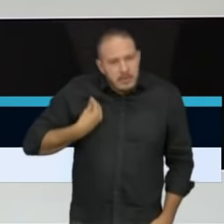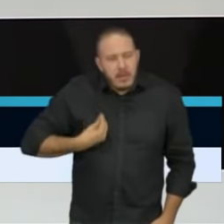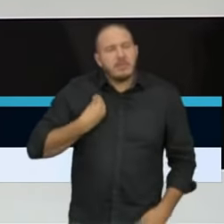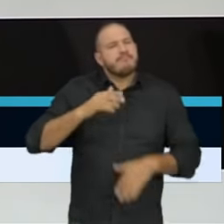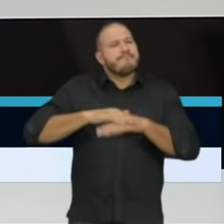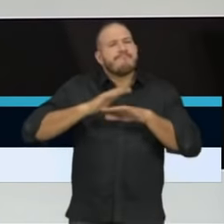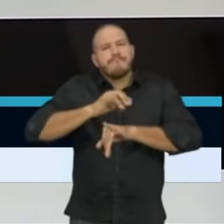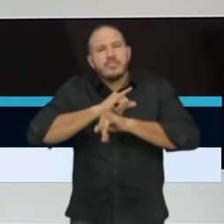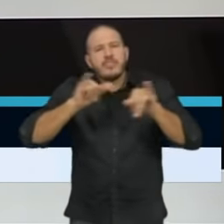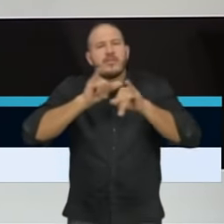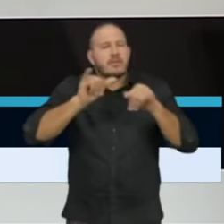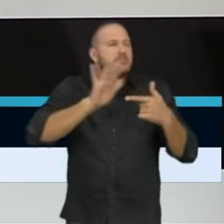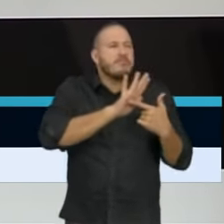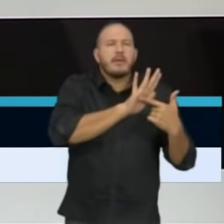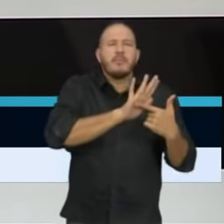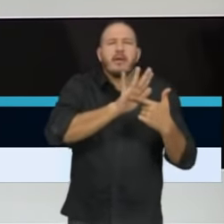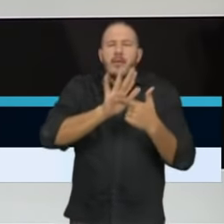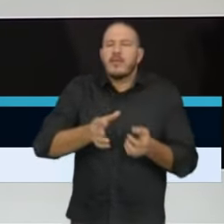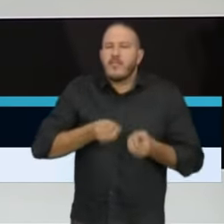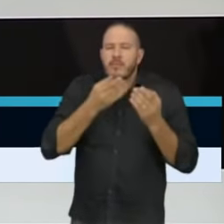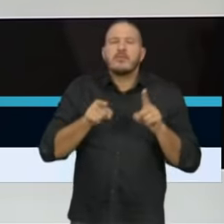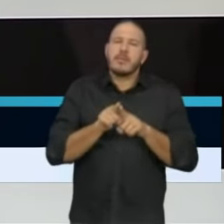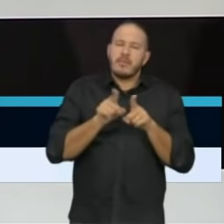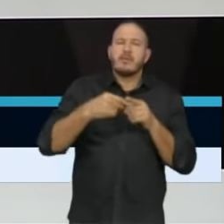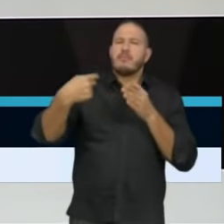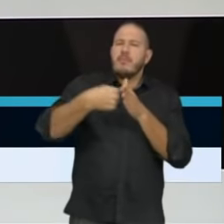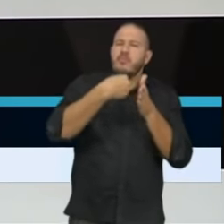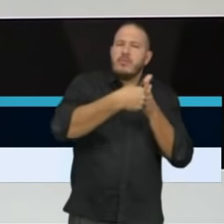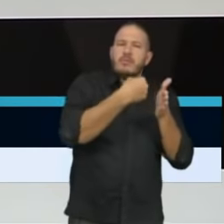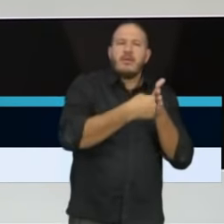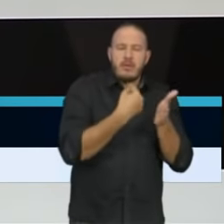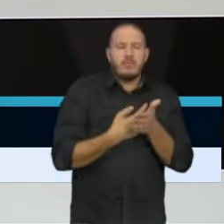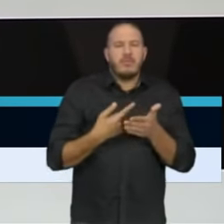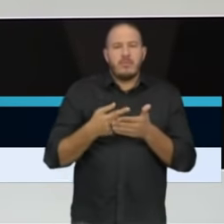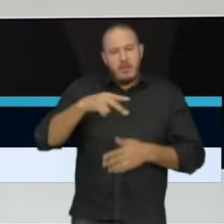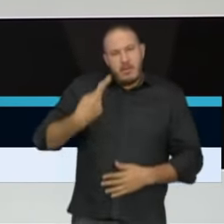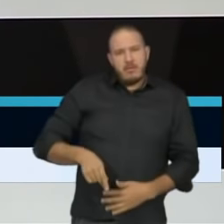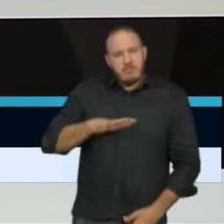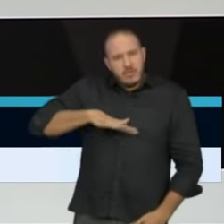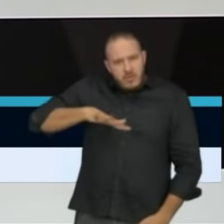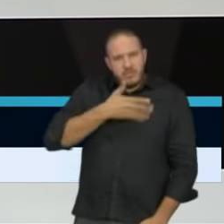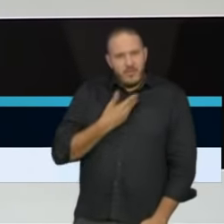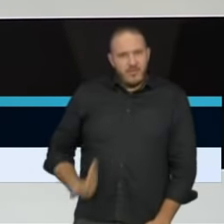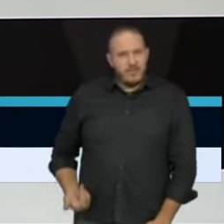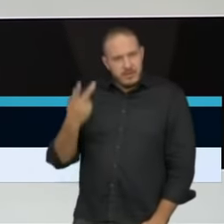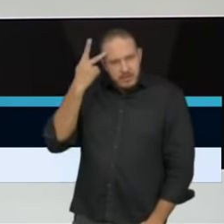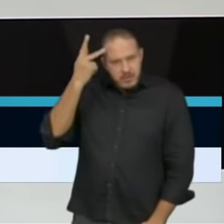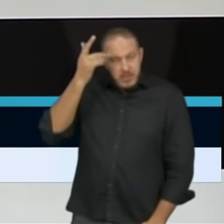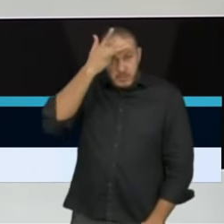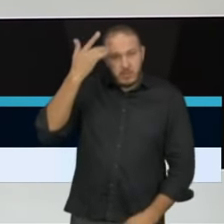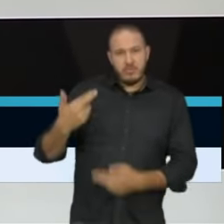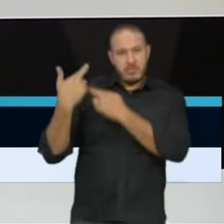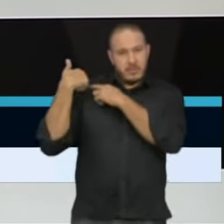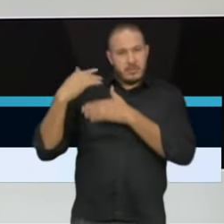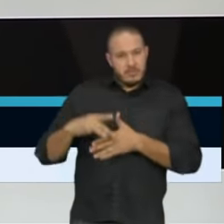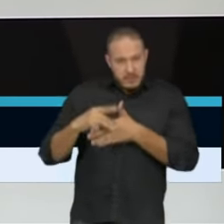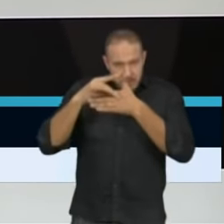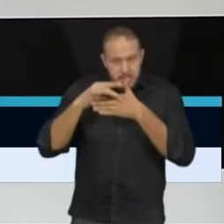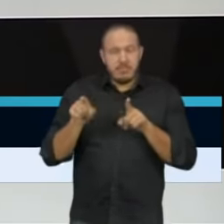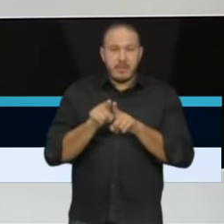e apresentando as informações e também questionando o governo do Estado de São Paulo e as autoridades do Estado, e lembrar